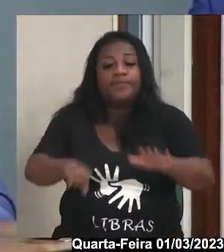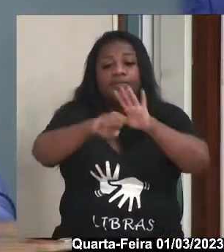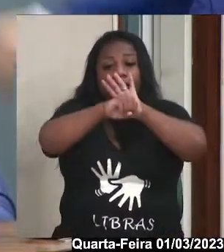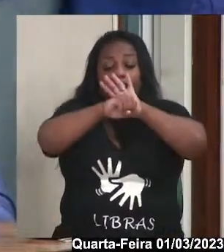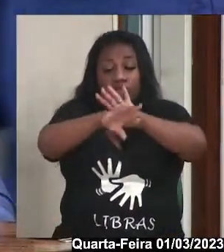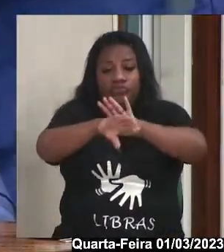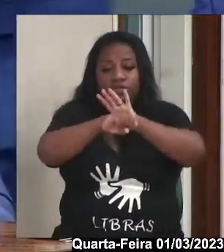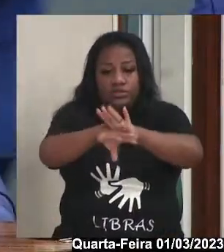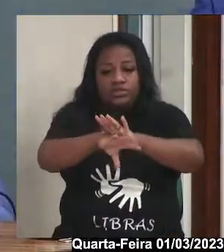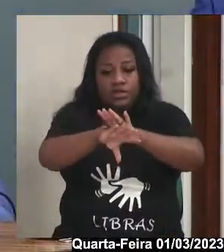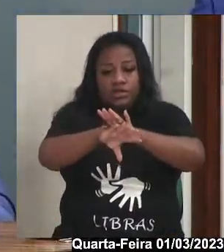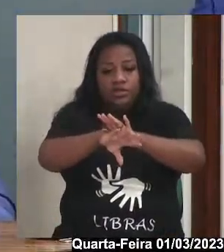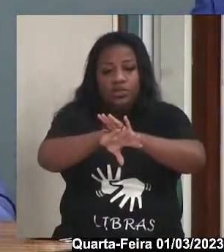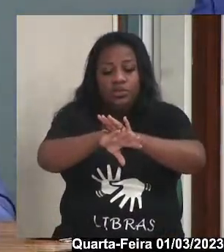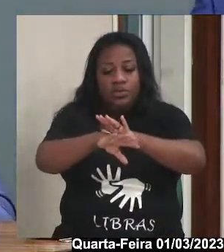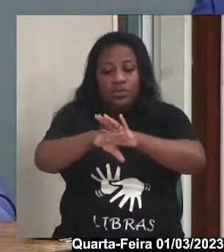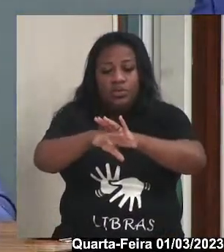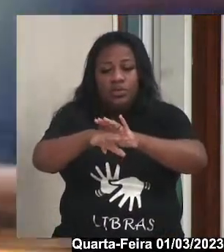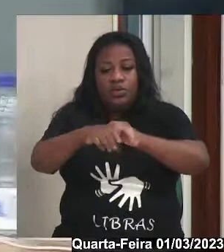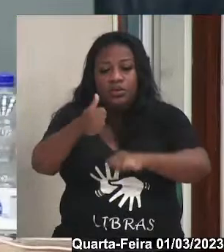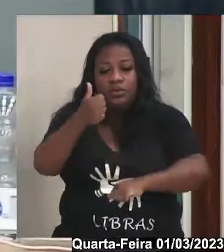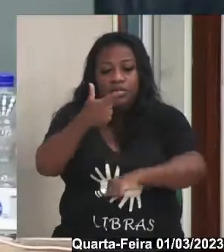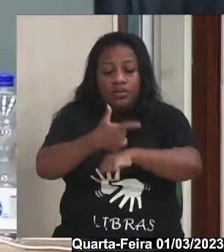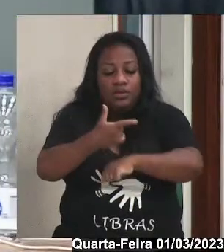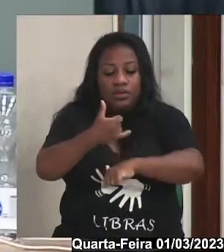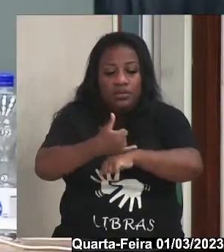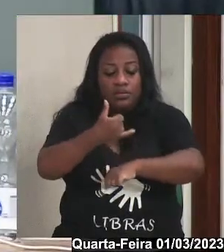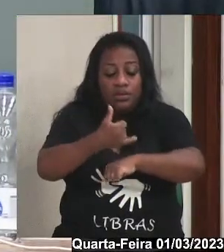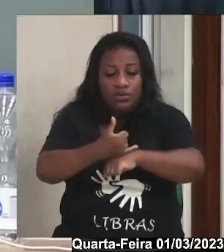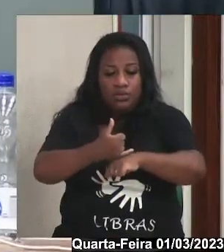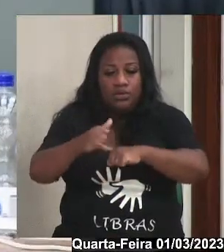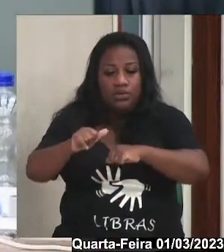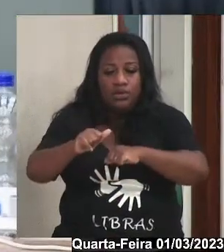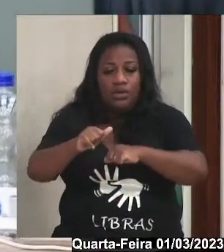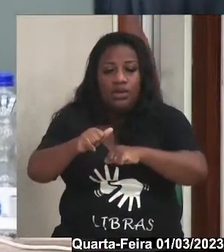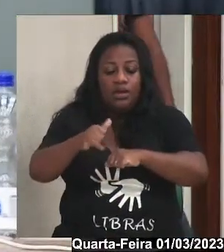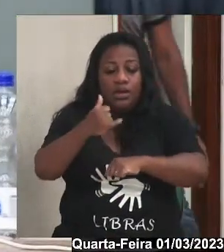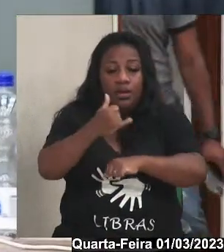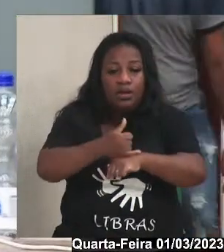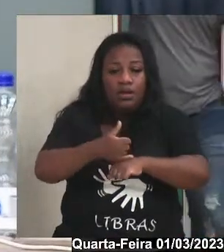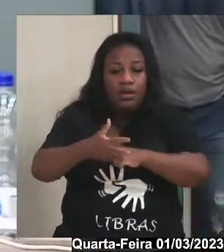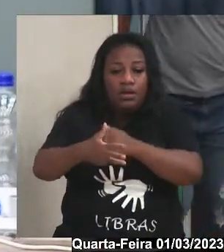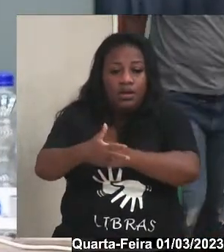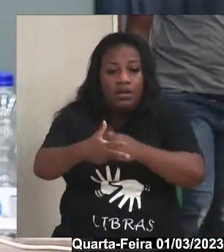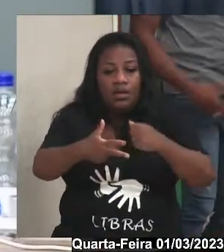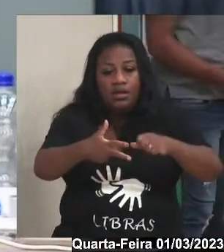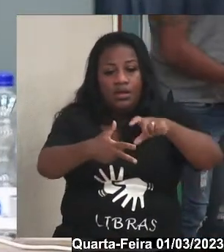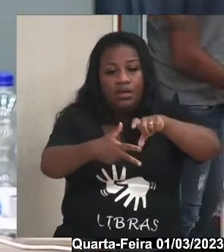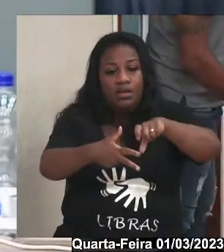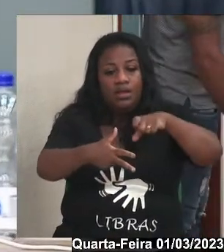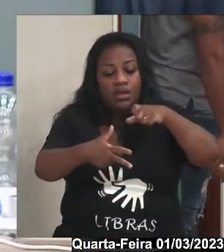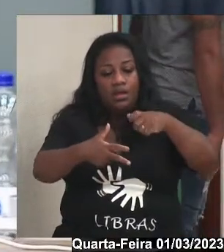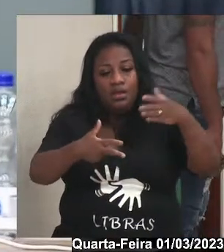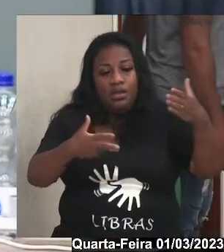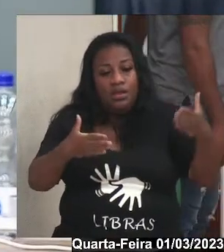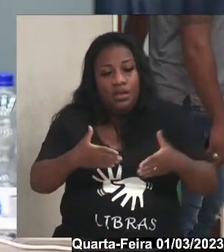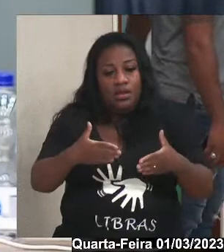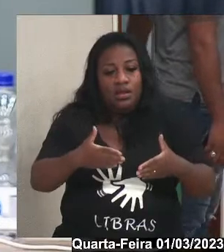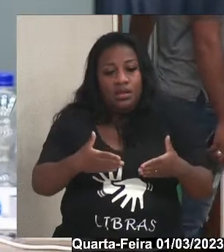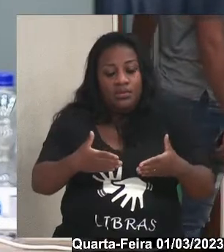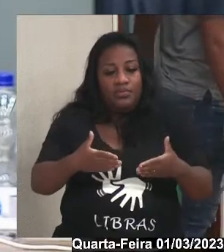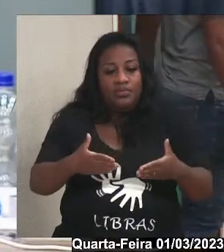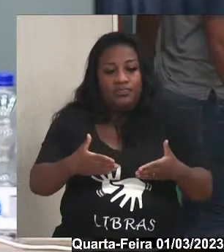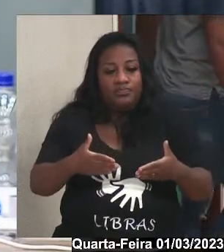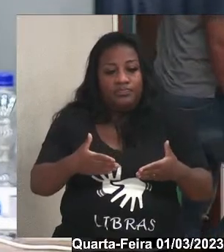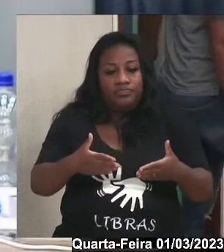Indicação número 41/2023. Indica ao chefe do Poder Executivo Municipal que seja efetuado estudo para manutenção, recapeamento por toda a extensão da